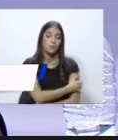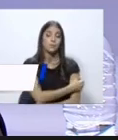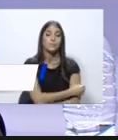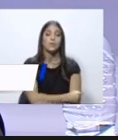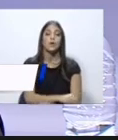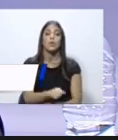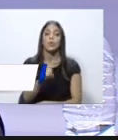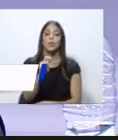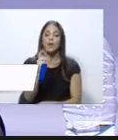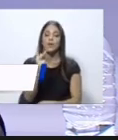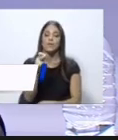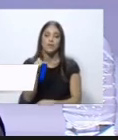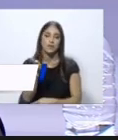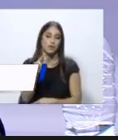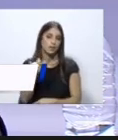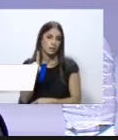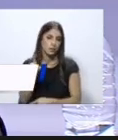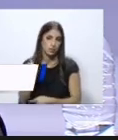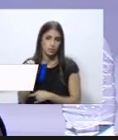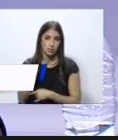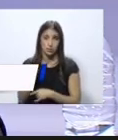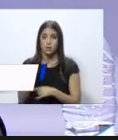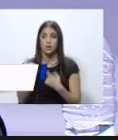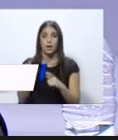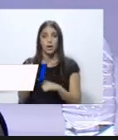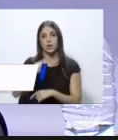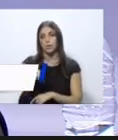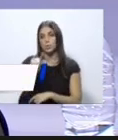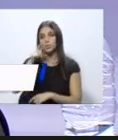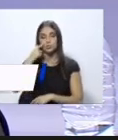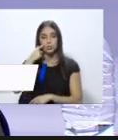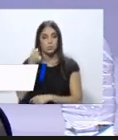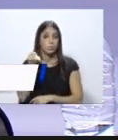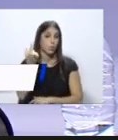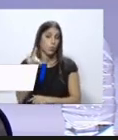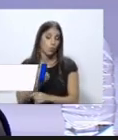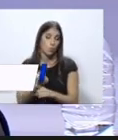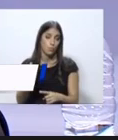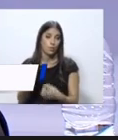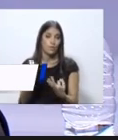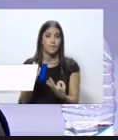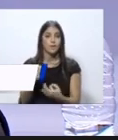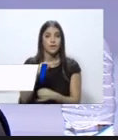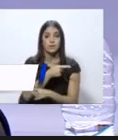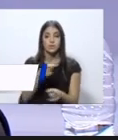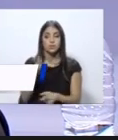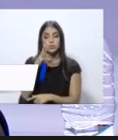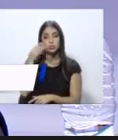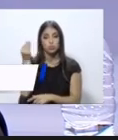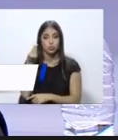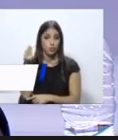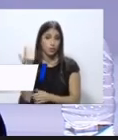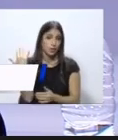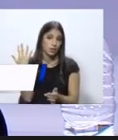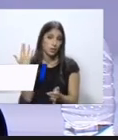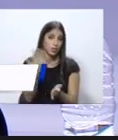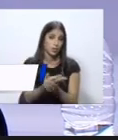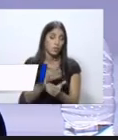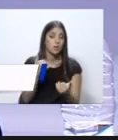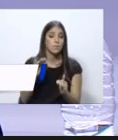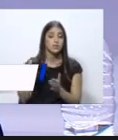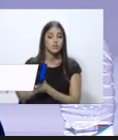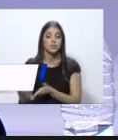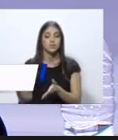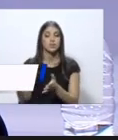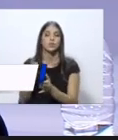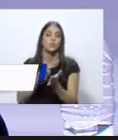de todos eles aquele que menos conhecemos, todos nós, porque para além da sua juventude tem um trajeto interessante